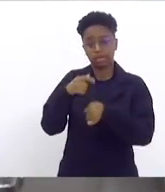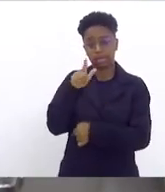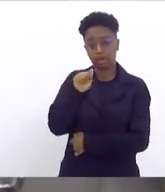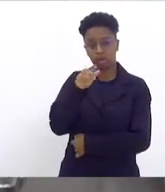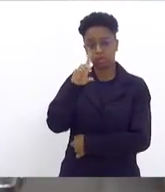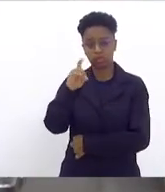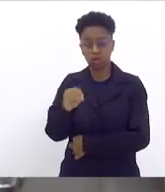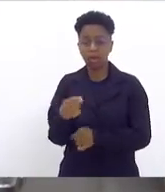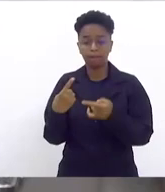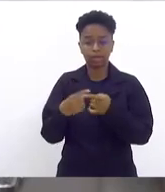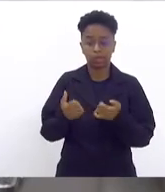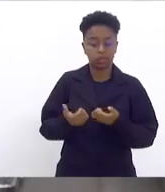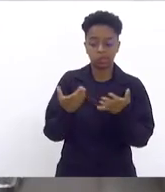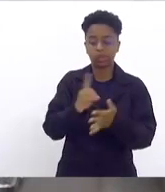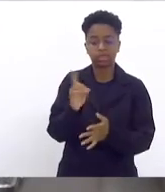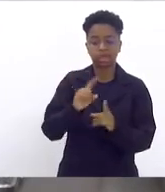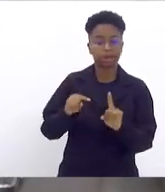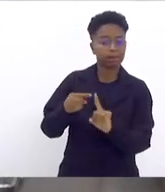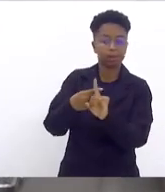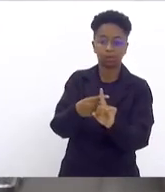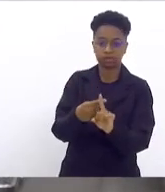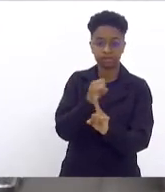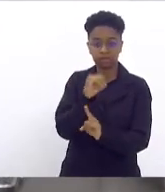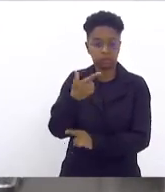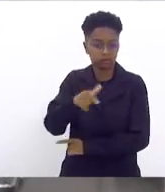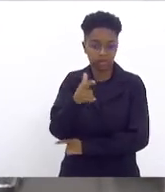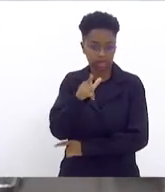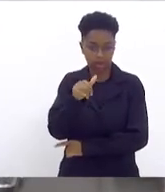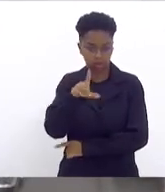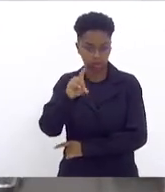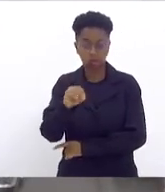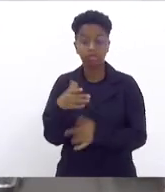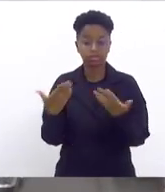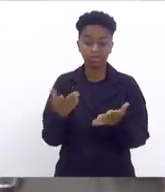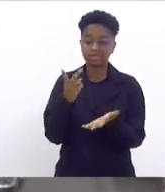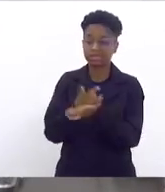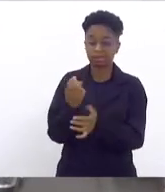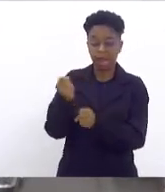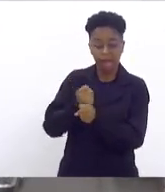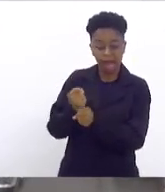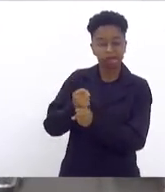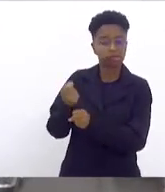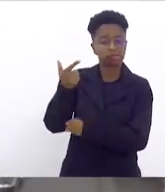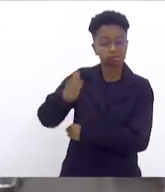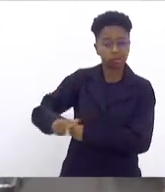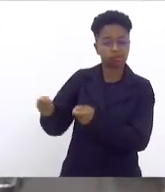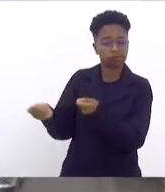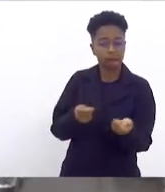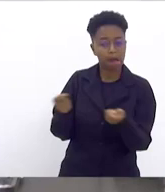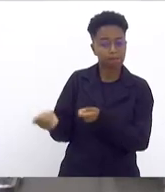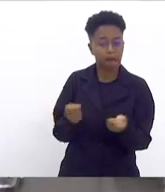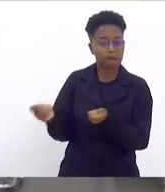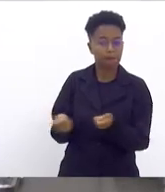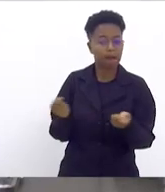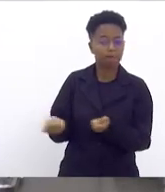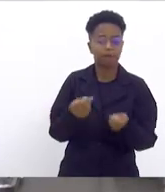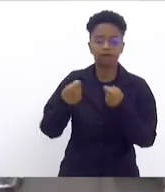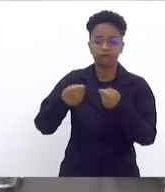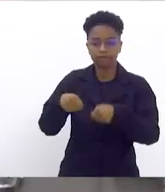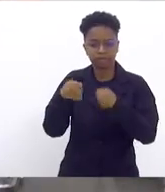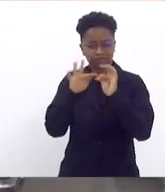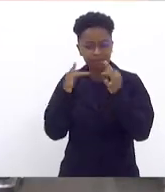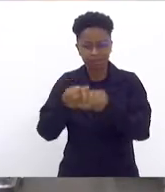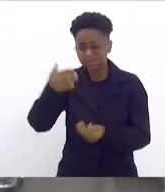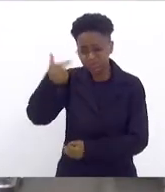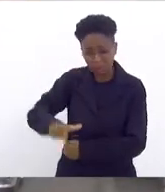dar benefício sem ter o laudo, e aí todo ano a família tem que passar por isso. Então é meritório a iniciativa de Vossa Excelência